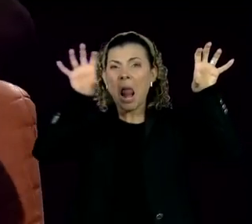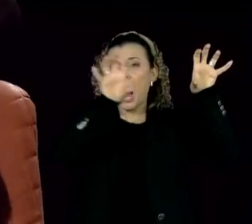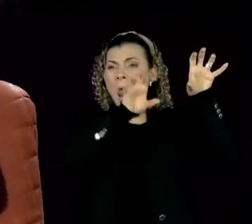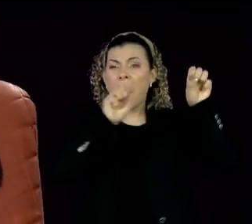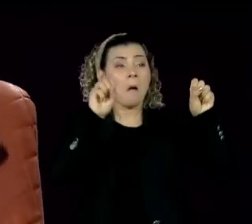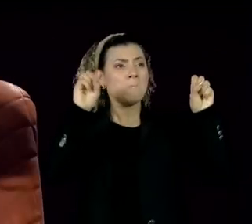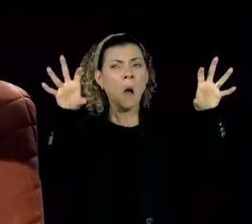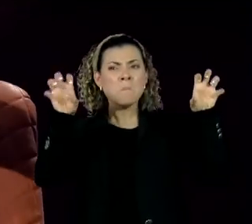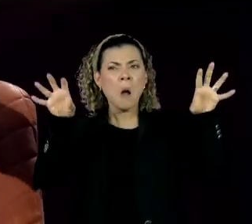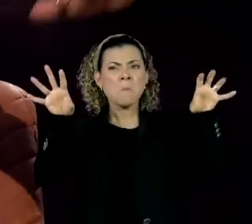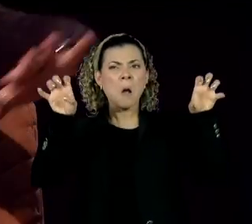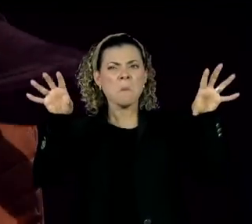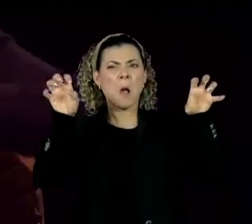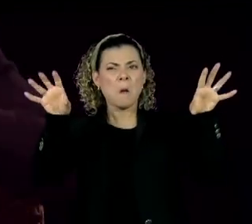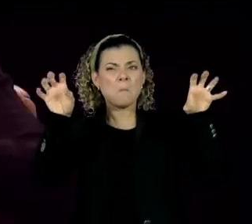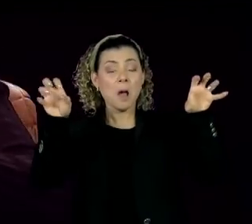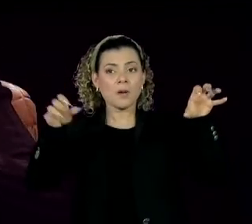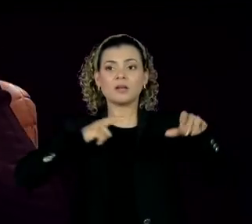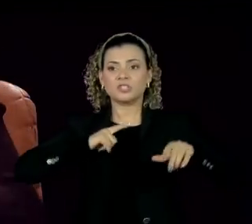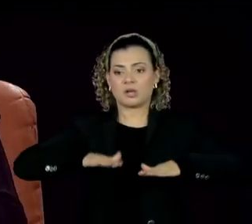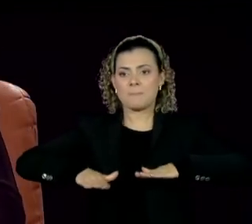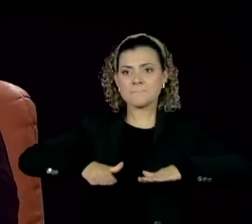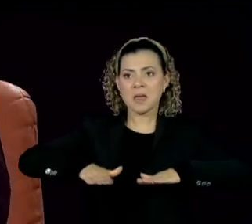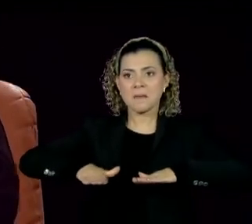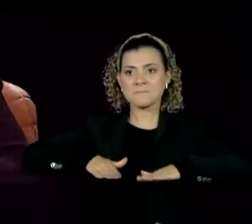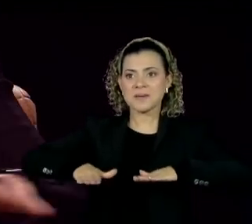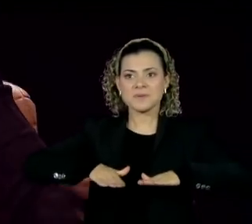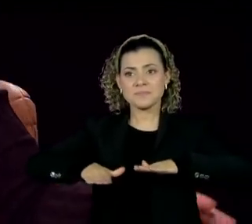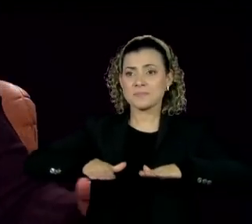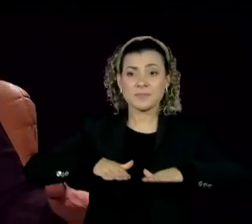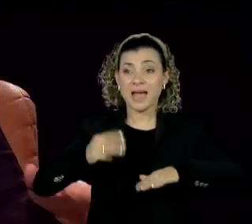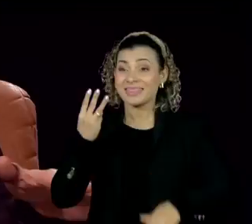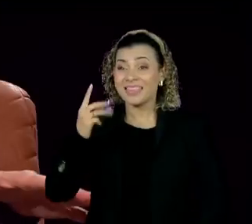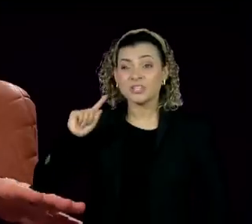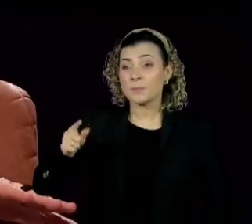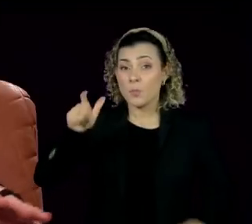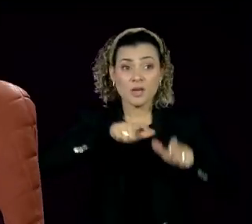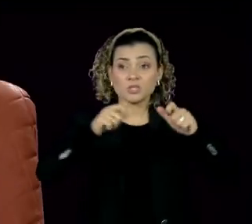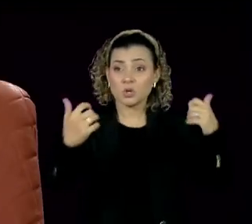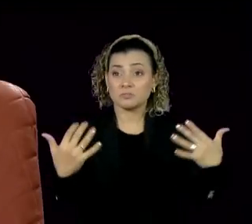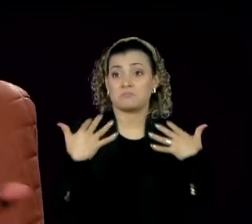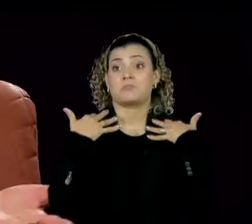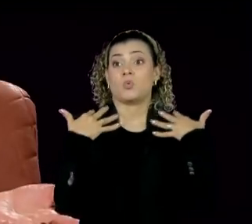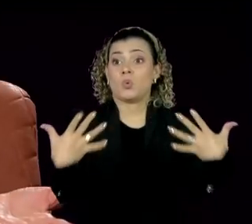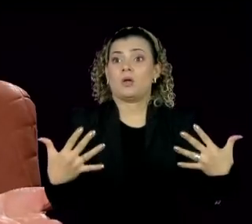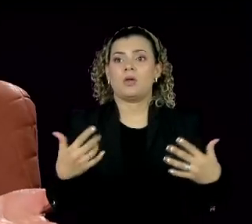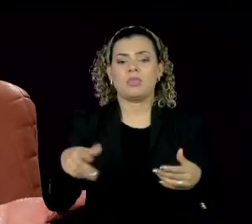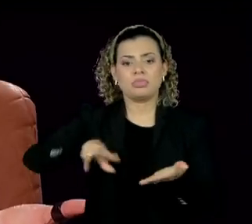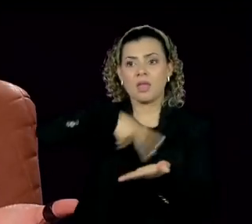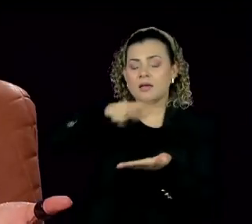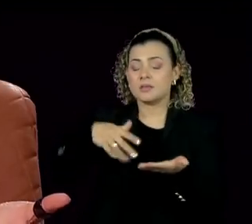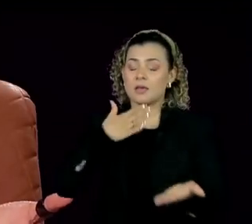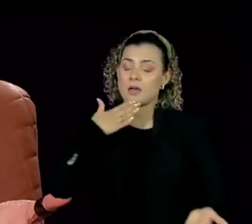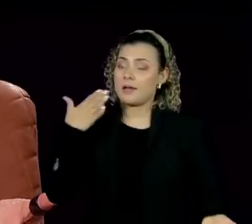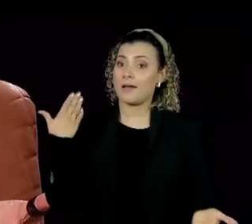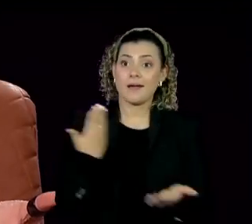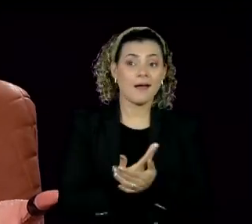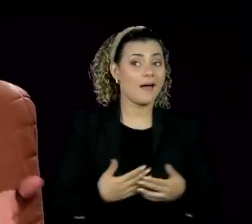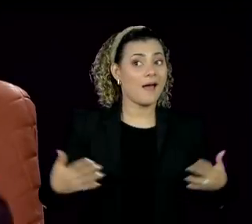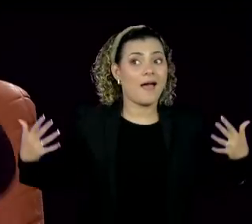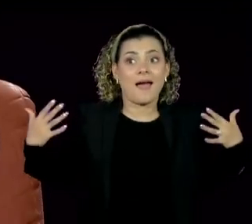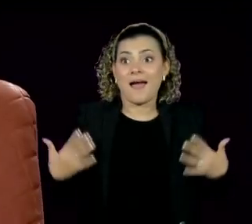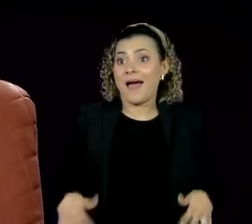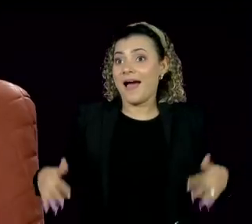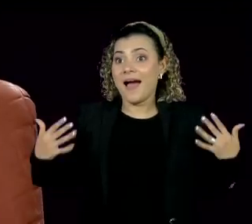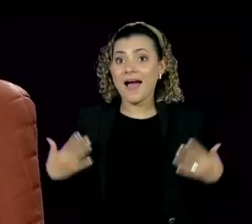época, paredão de som com um DJ tocando, 3.000 pessoas dançando. E eu saí de lá.